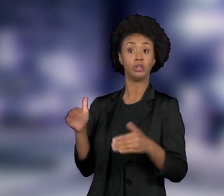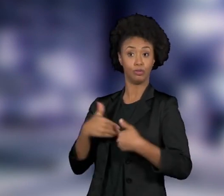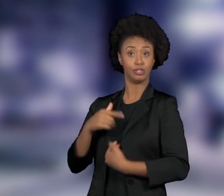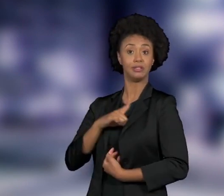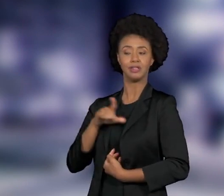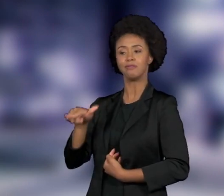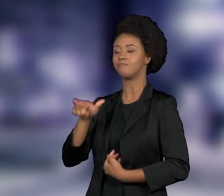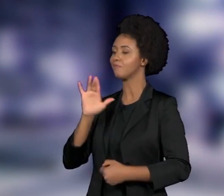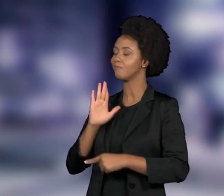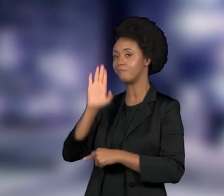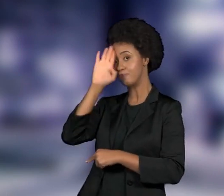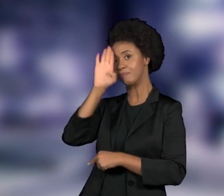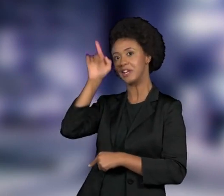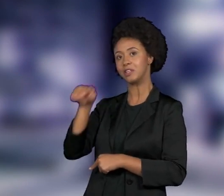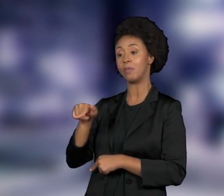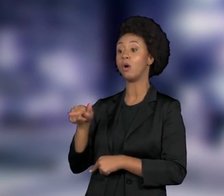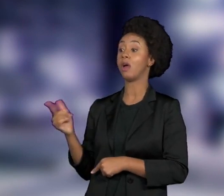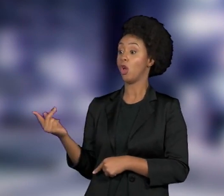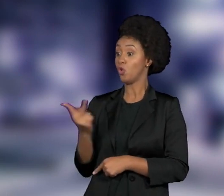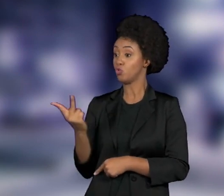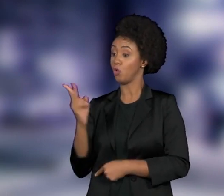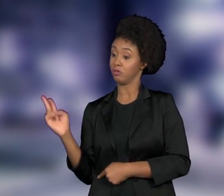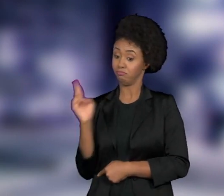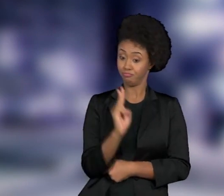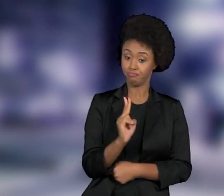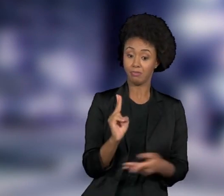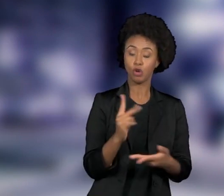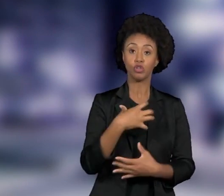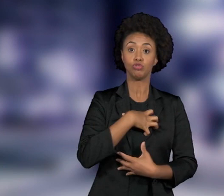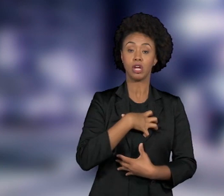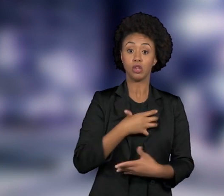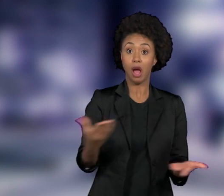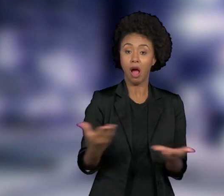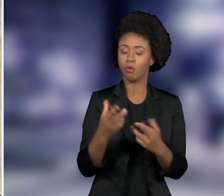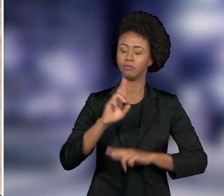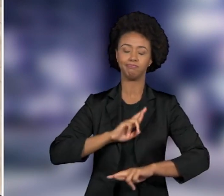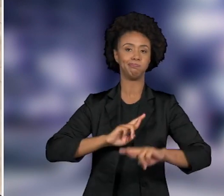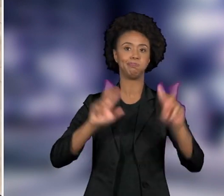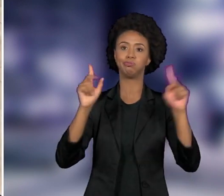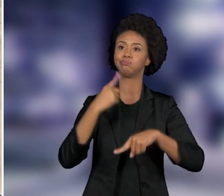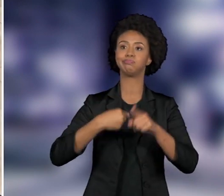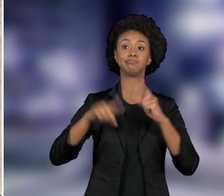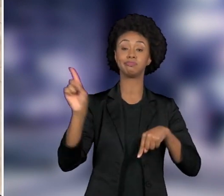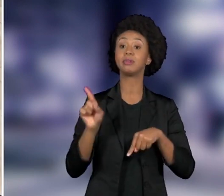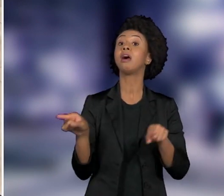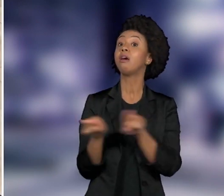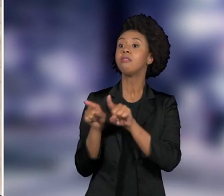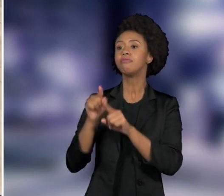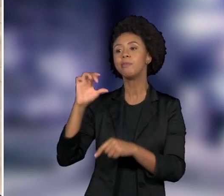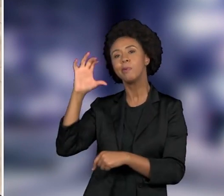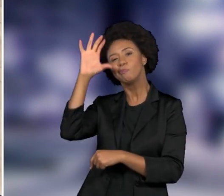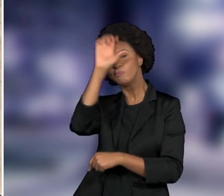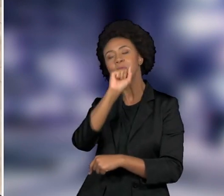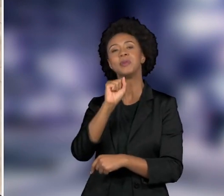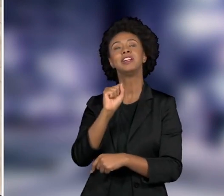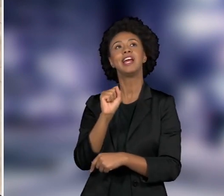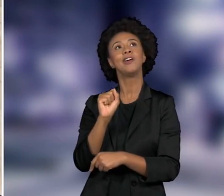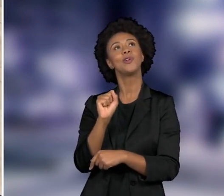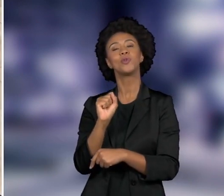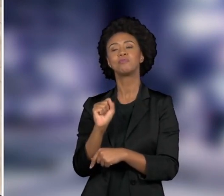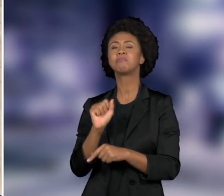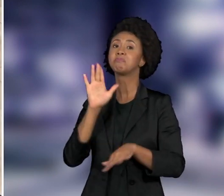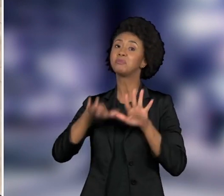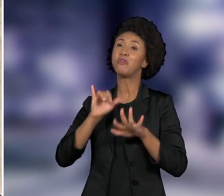autistas, então eles chegaram aqui de uma forma e hoje eles estão completamente diferentes. E eles aprenderam coisas que talvez eles iam